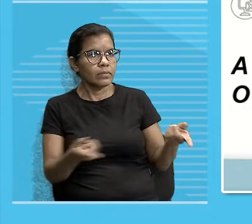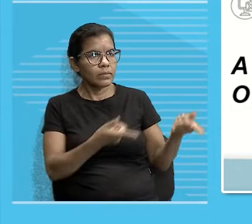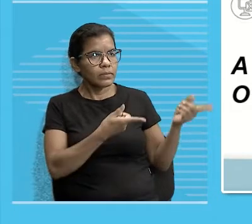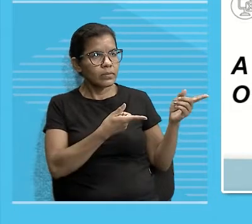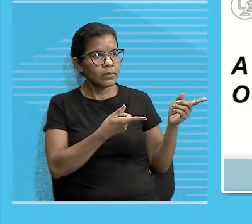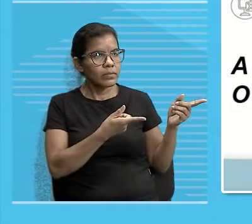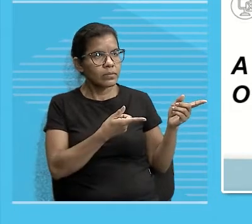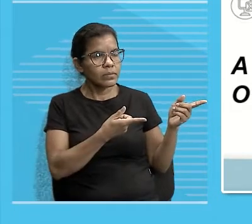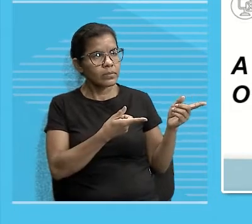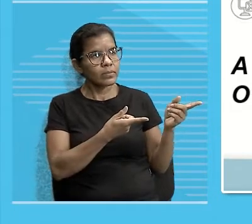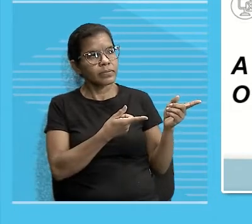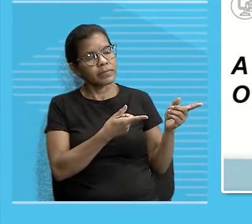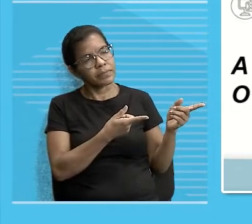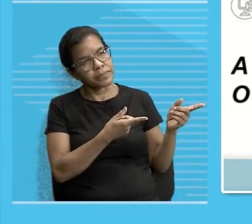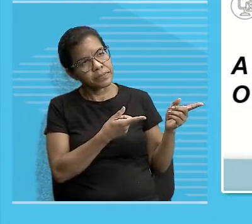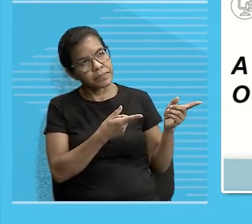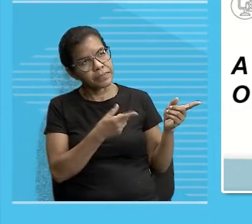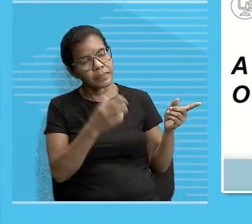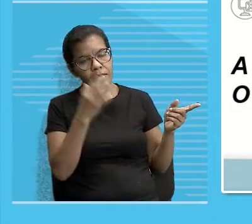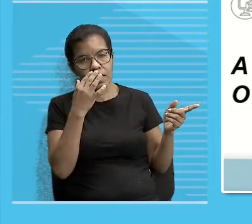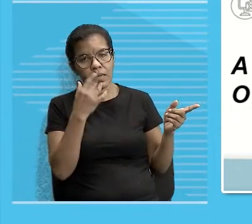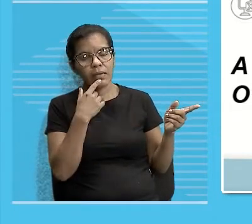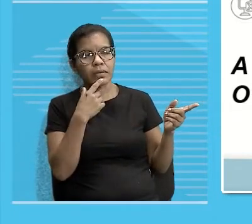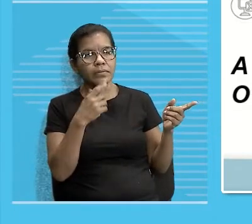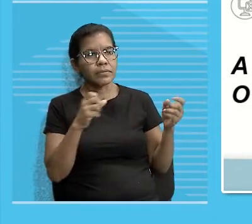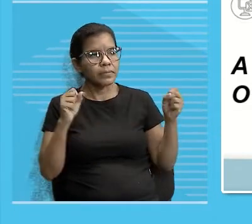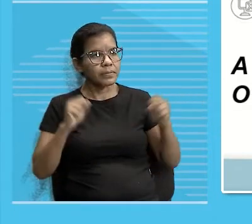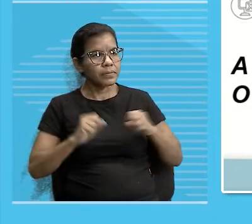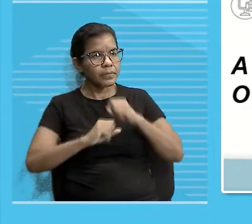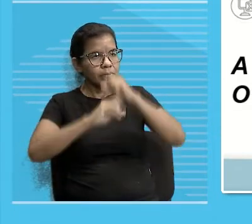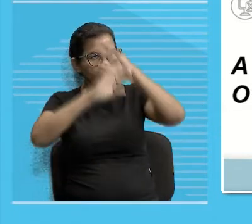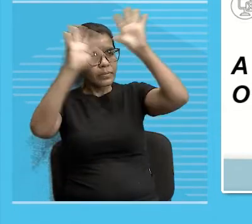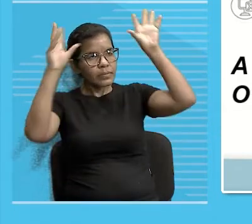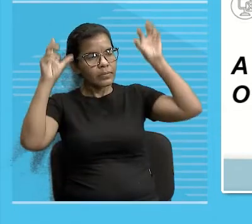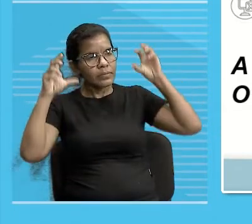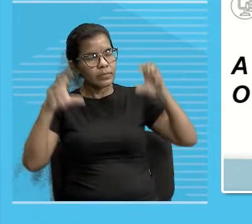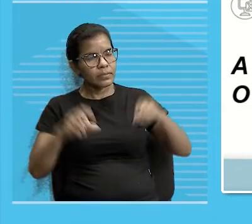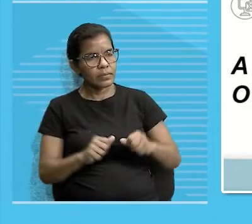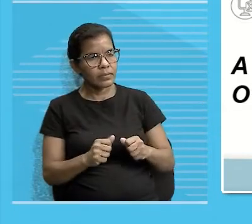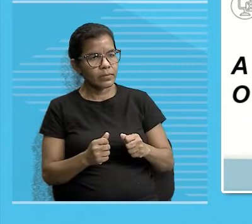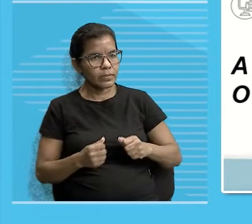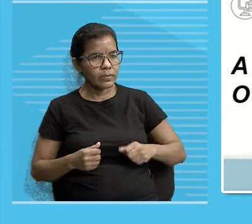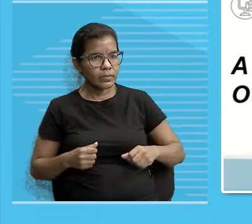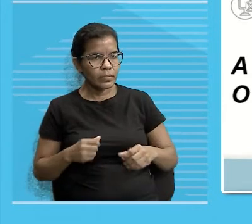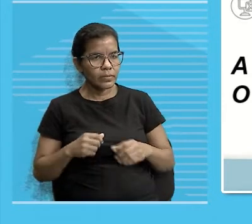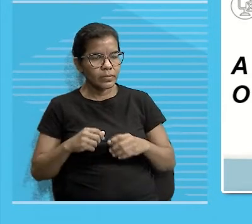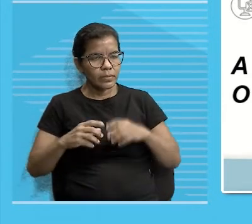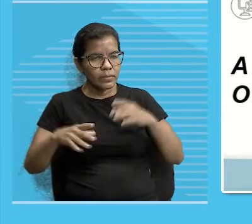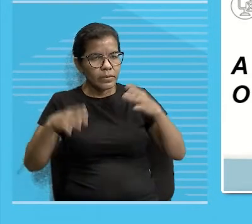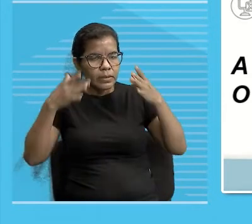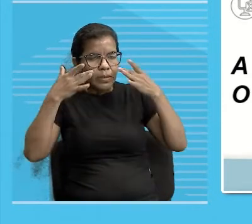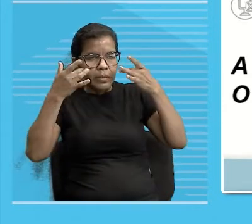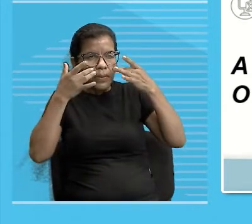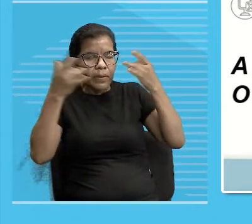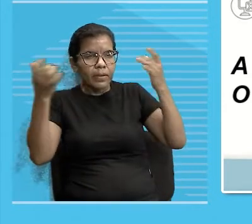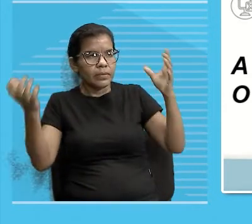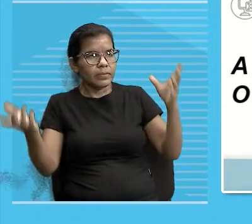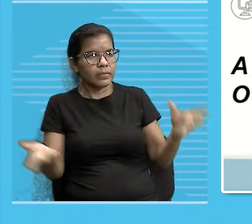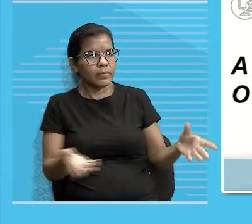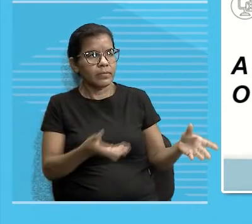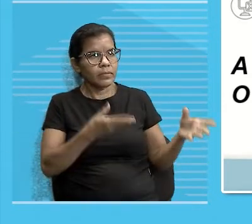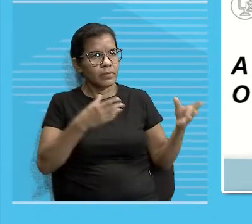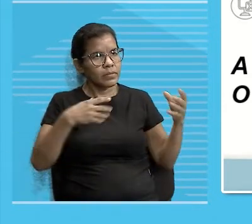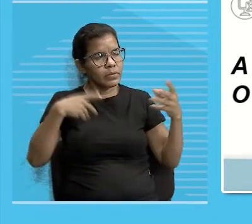a diagonal, o claro e escuro, a dramaticidade, né?